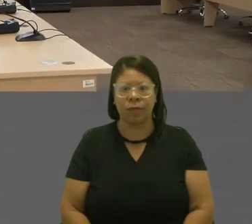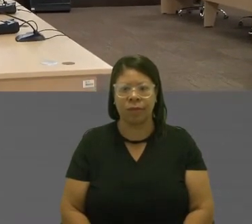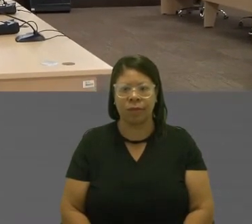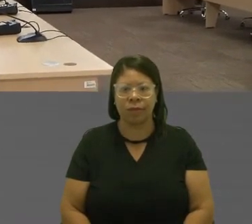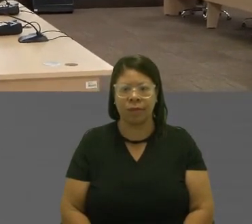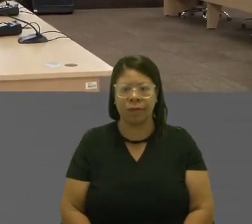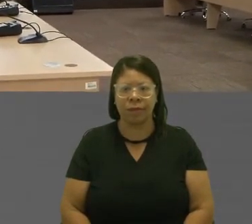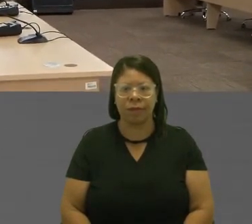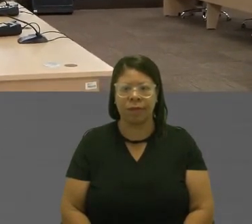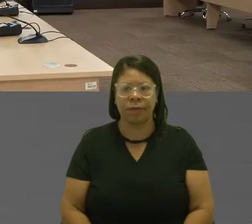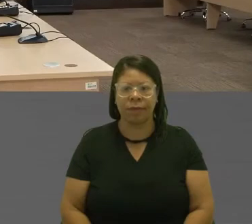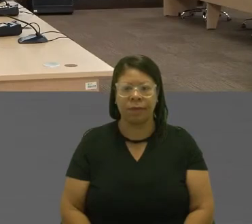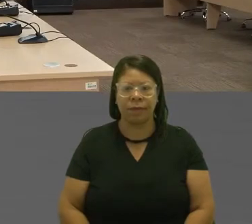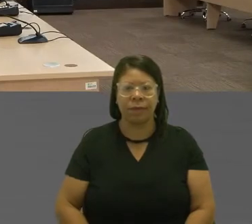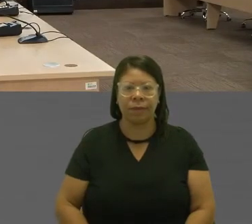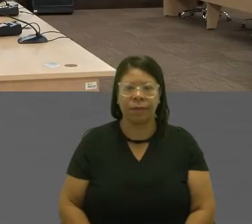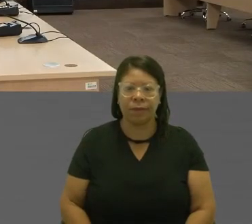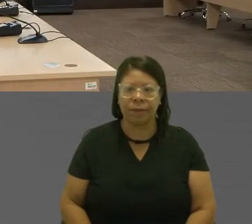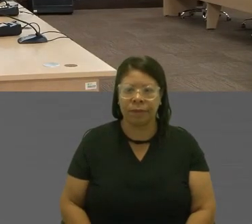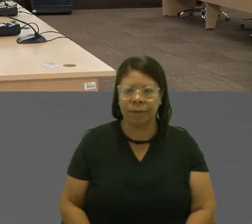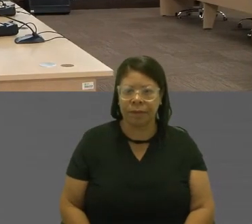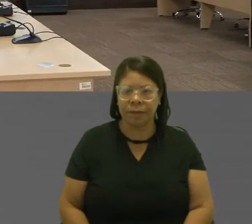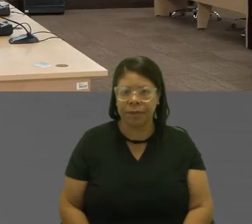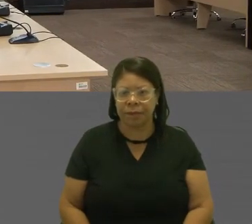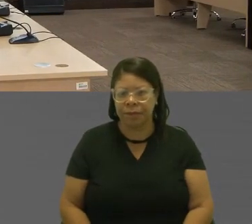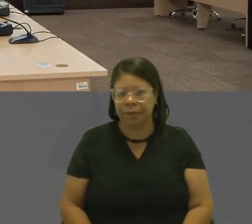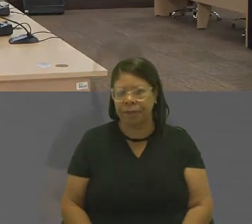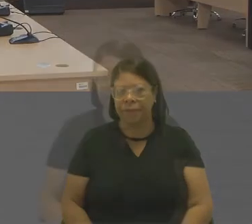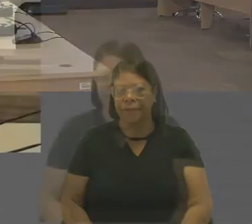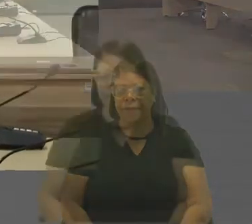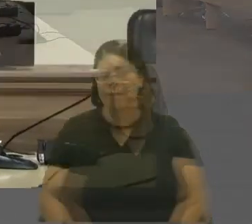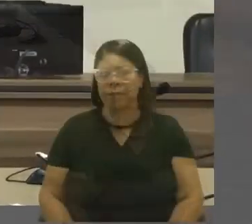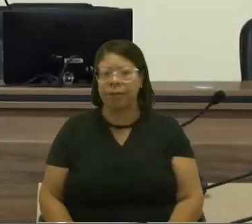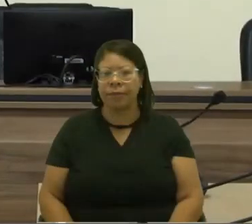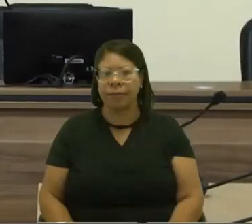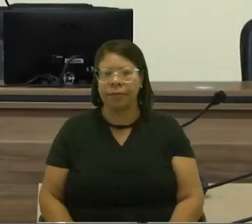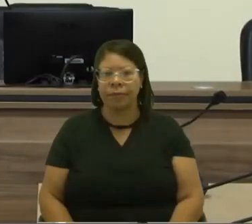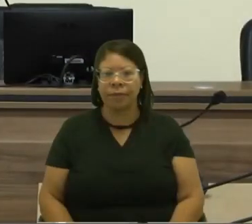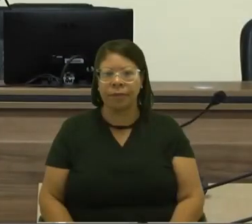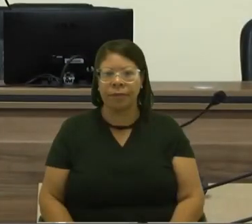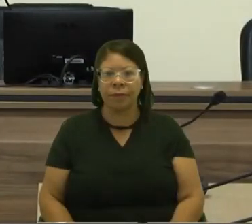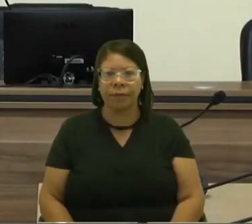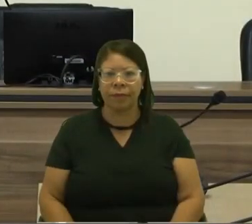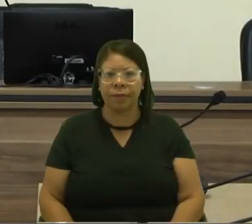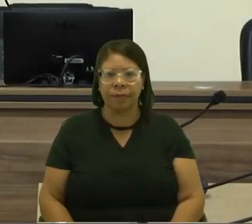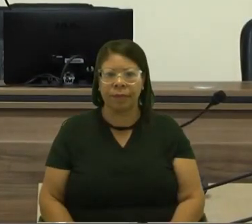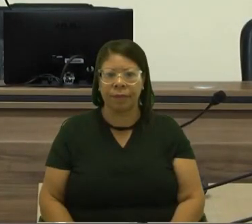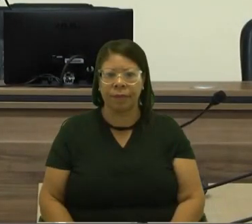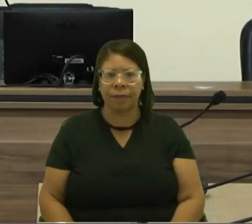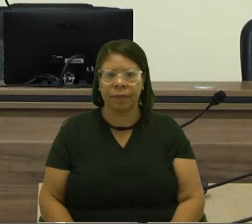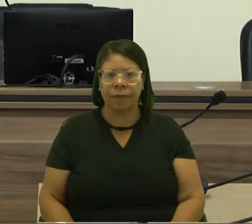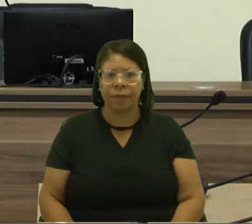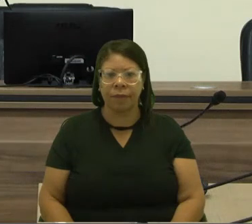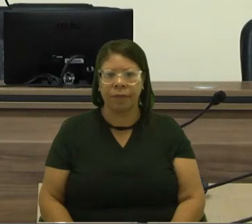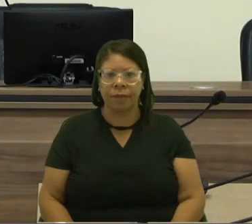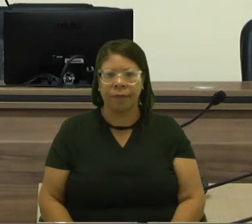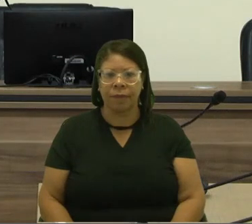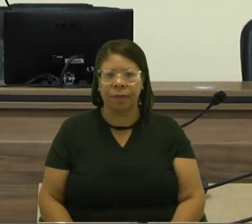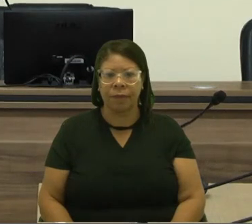Gostaria de consultar alguém do auditório, se queira fazer alguma pergunta.